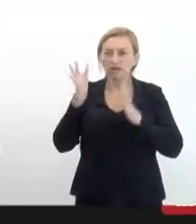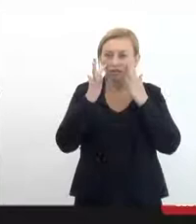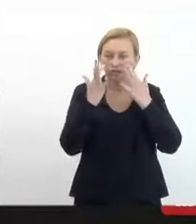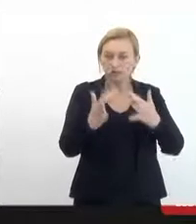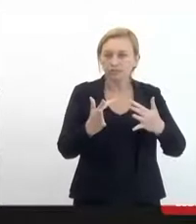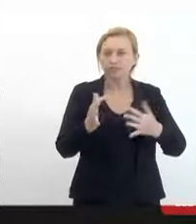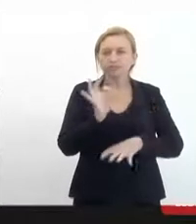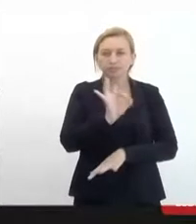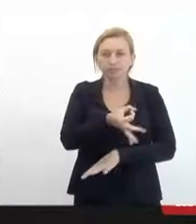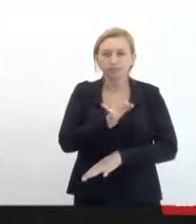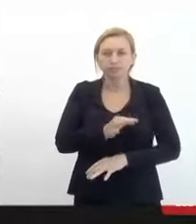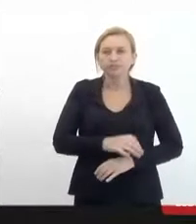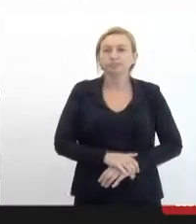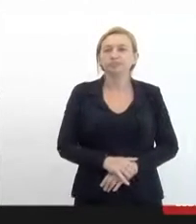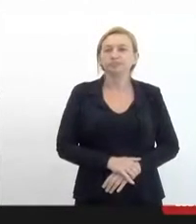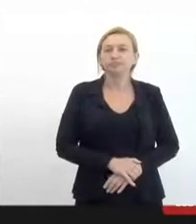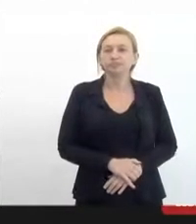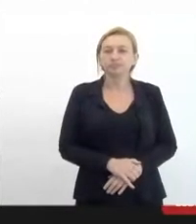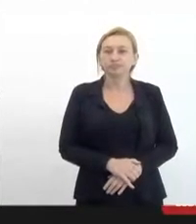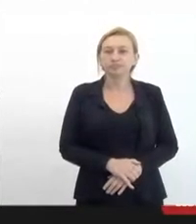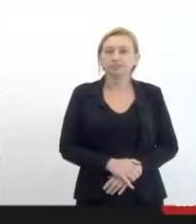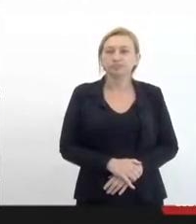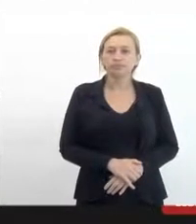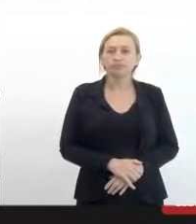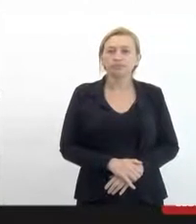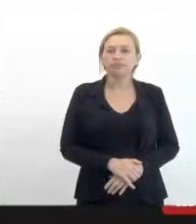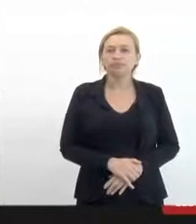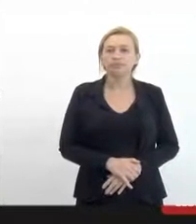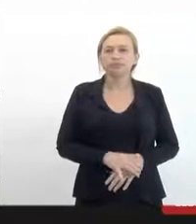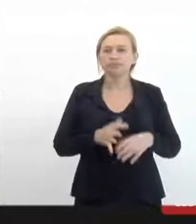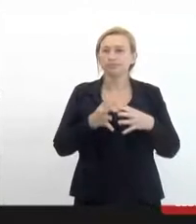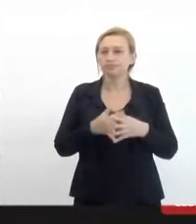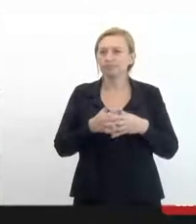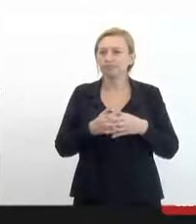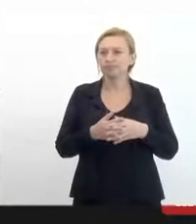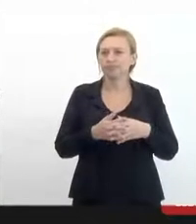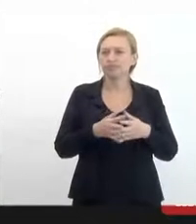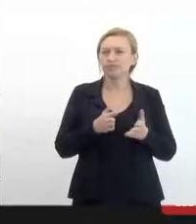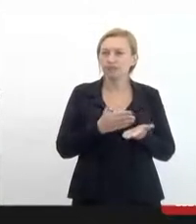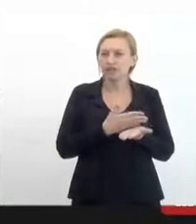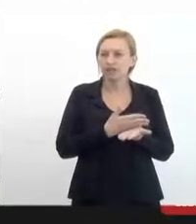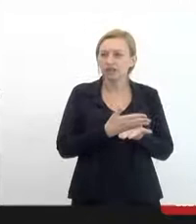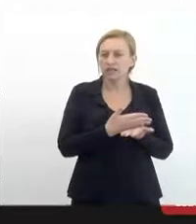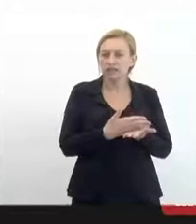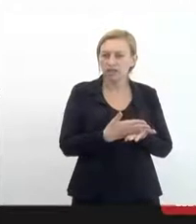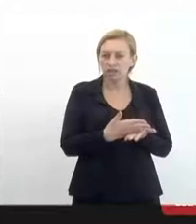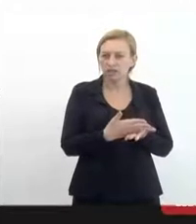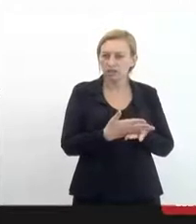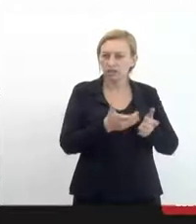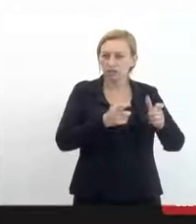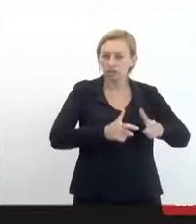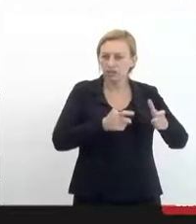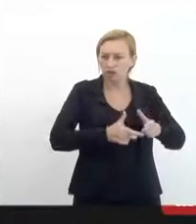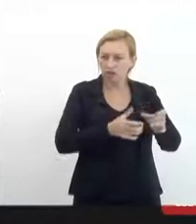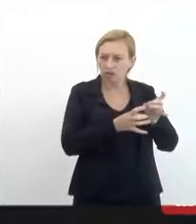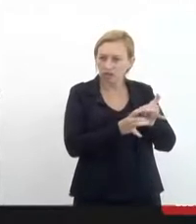fato, um conflito entre o F de origem e o F de destino. Acho que, salvo